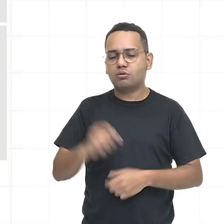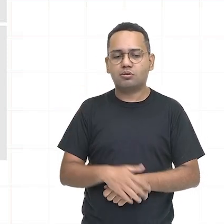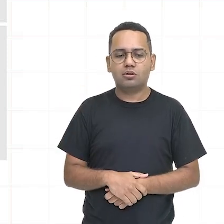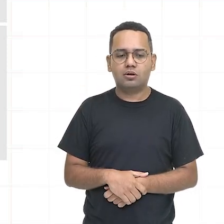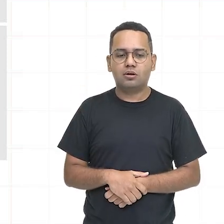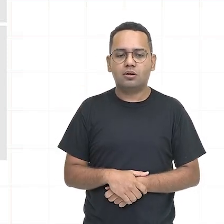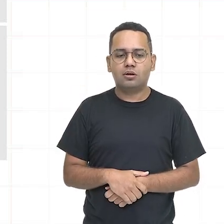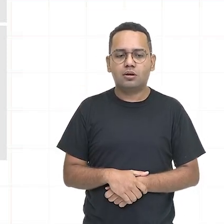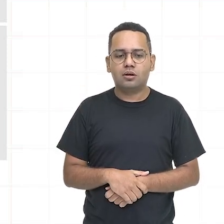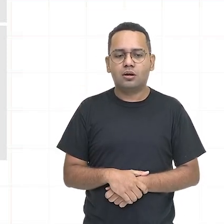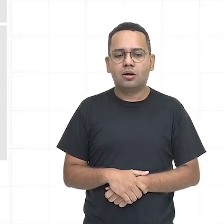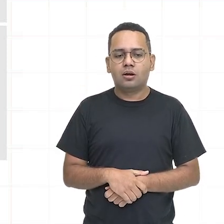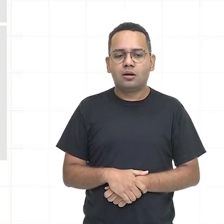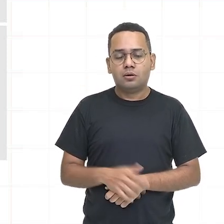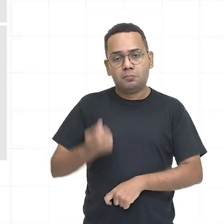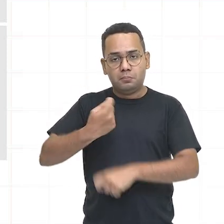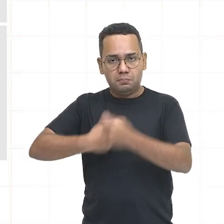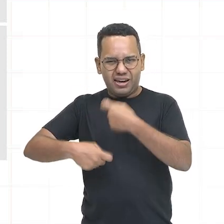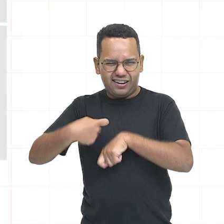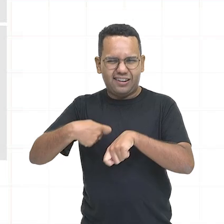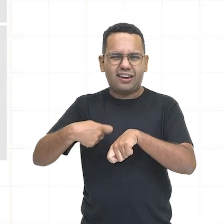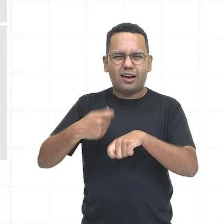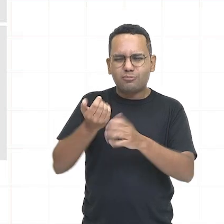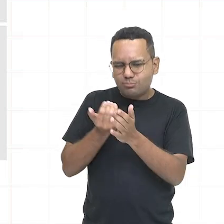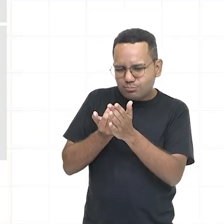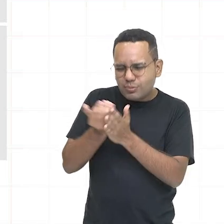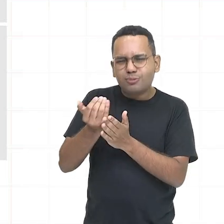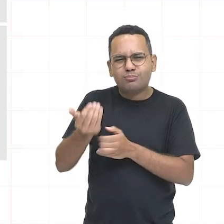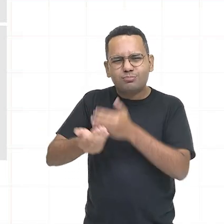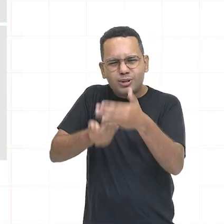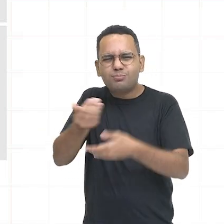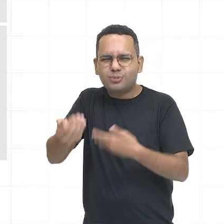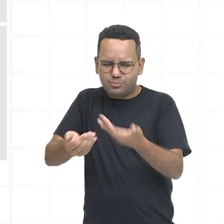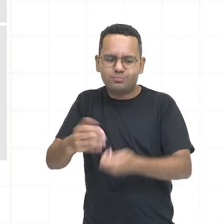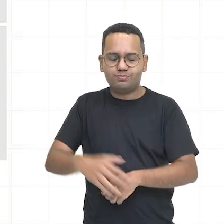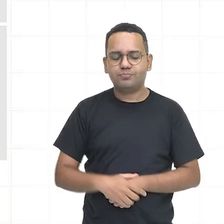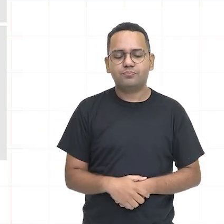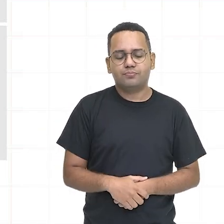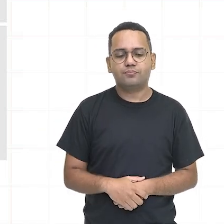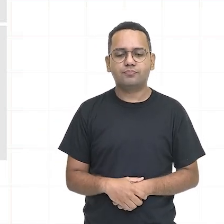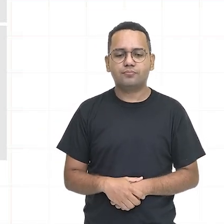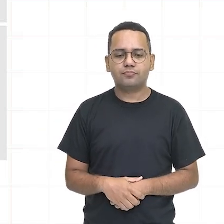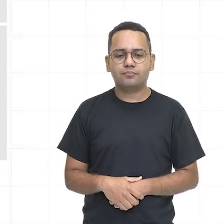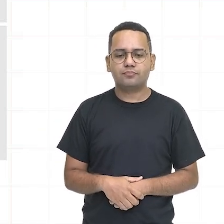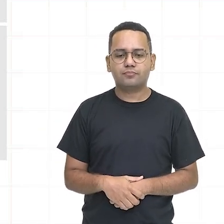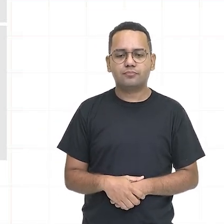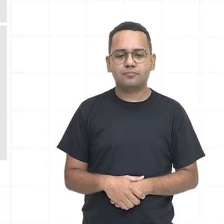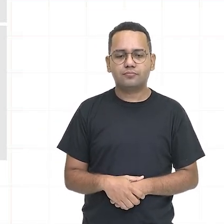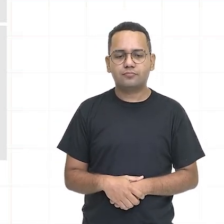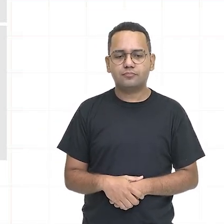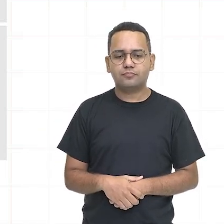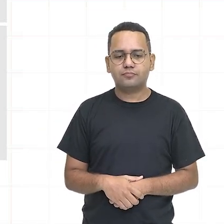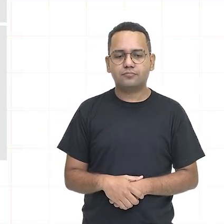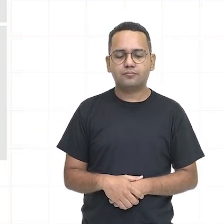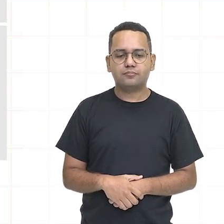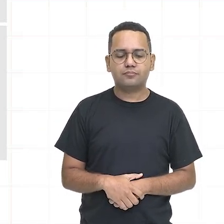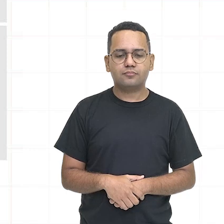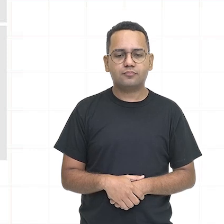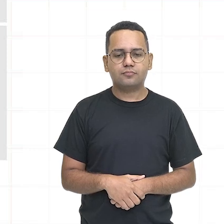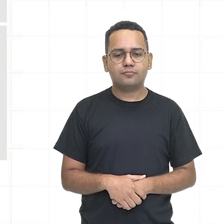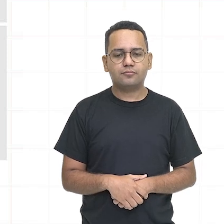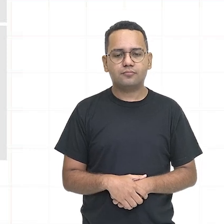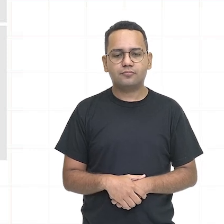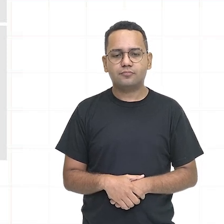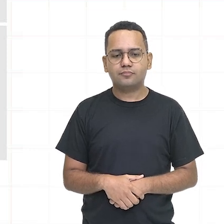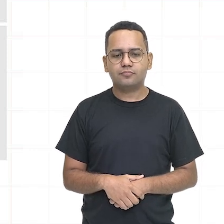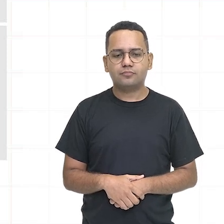mercados emergentes, né? Onde vários países asiáticos, gente, eles, ao mesmo tempo em que